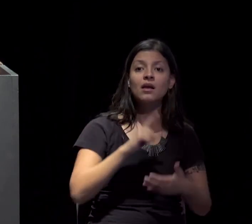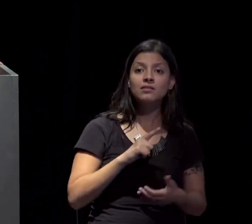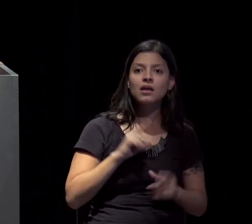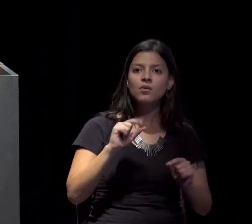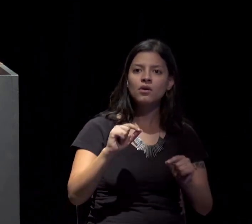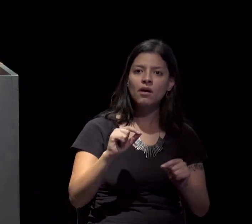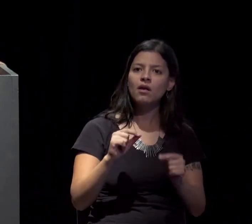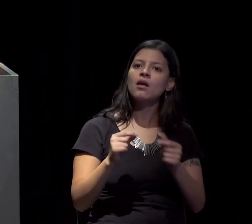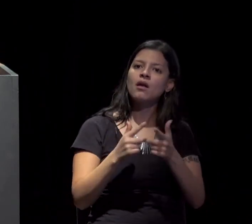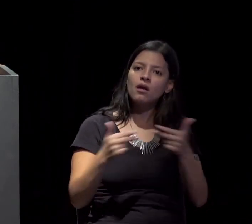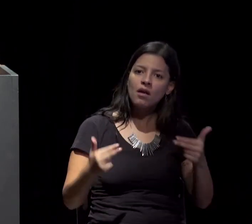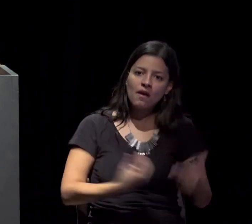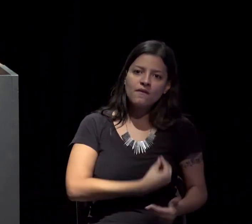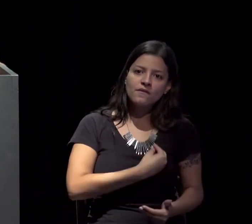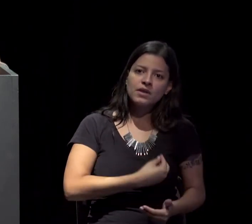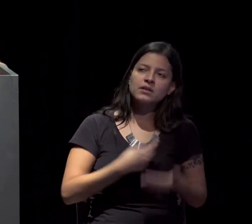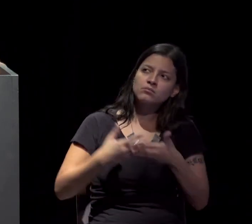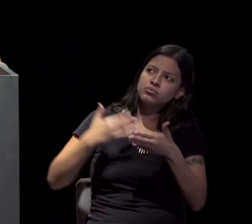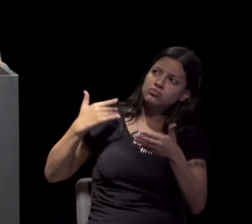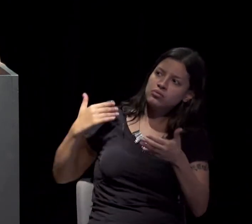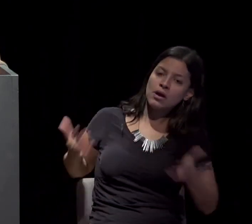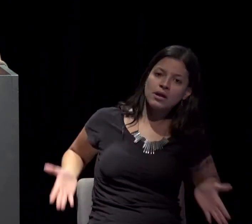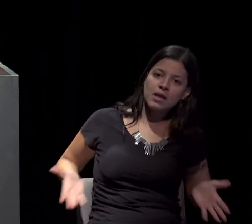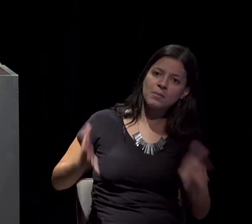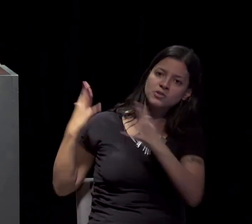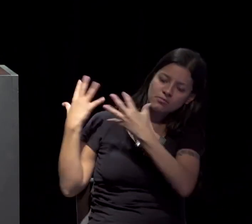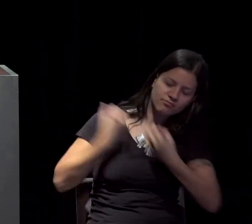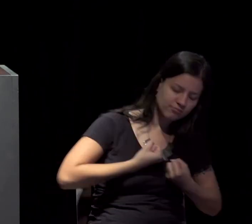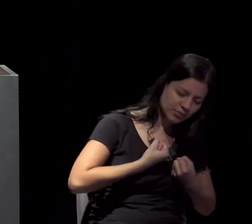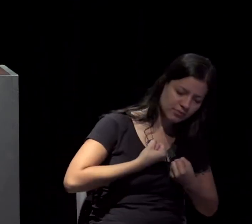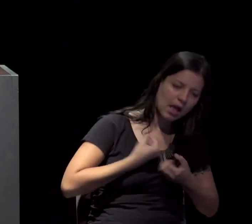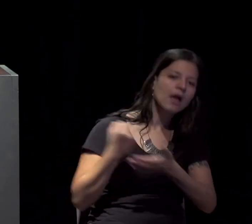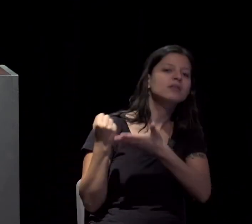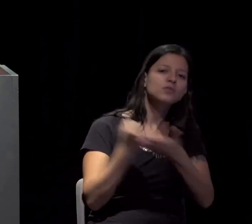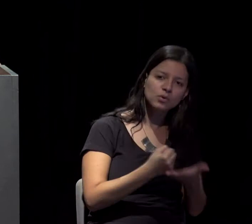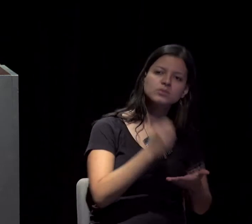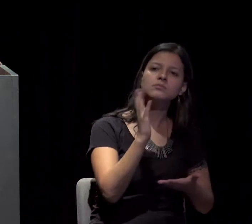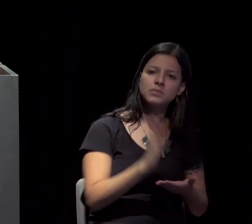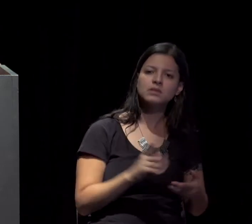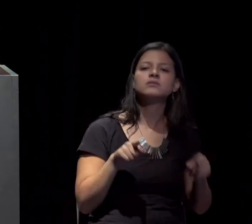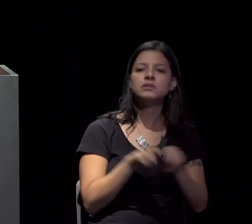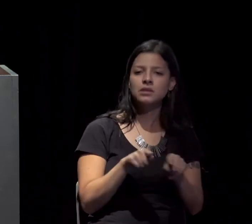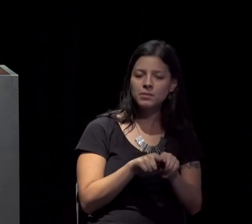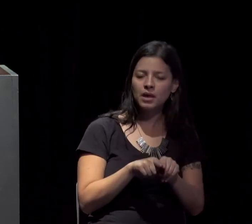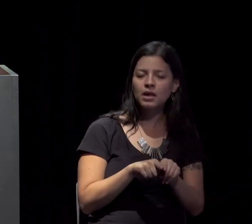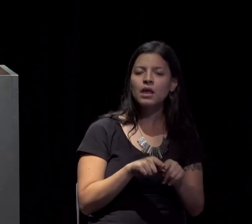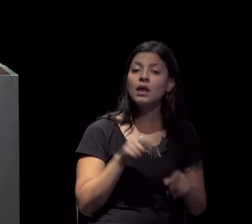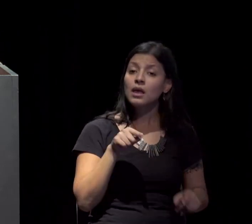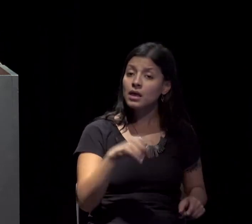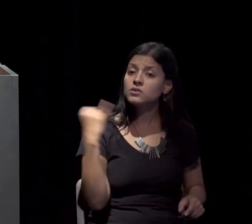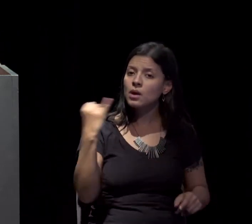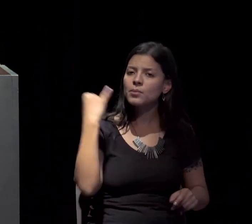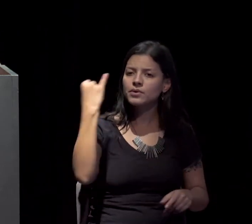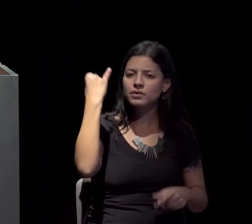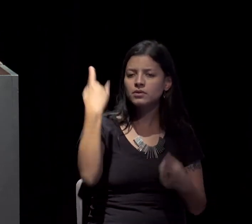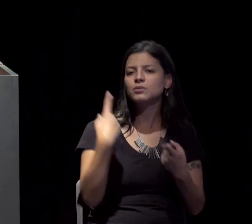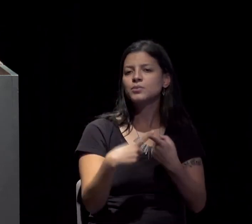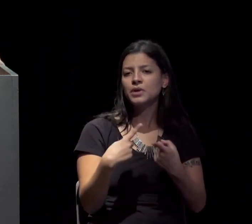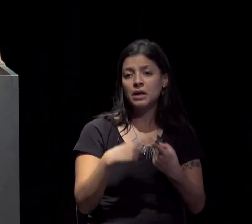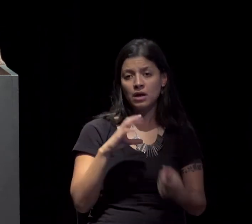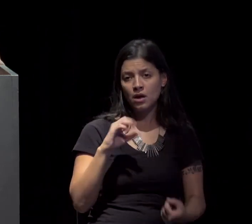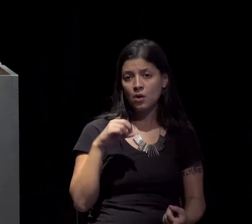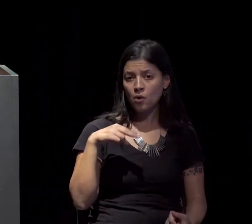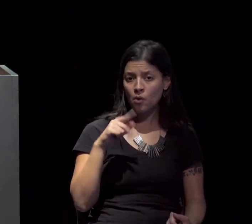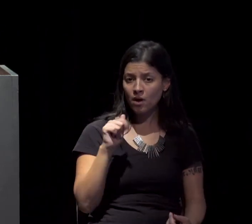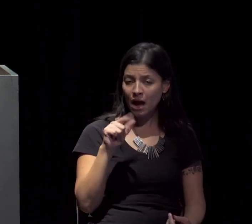vida. Essa ideia do trânsito das mitologias no Congado também é fundamental. Por quê? Boa parte da fundamentação teórica do